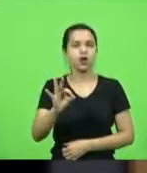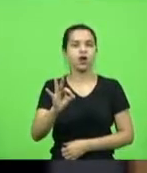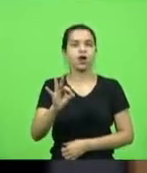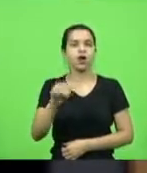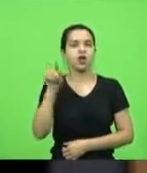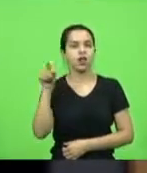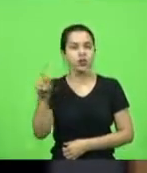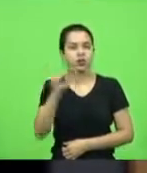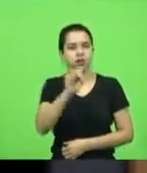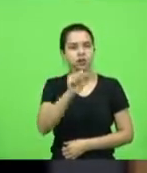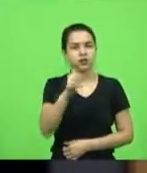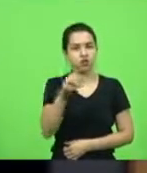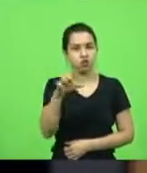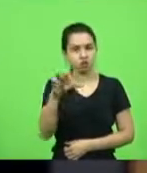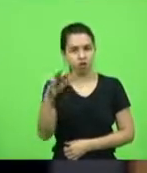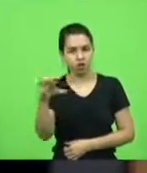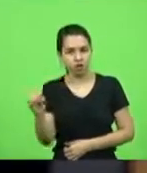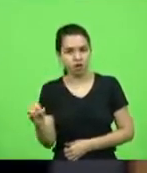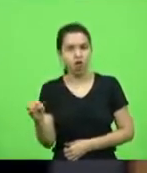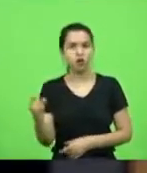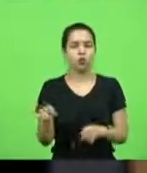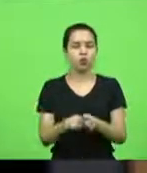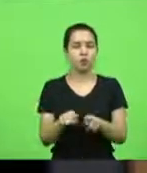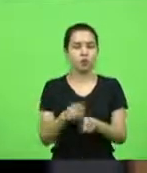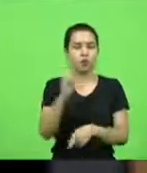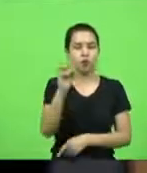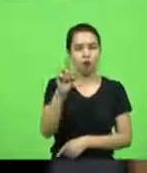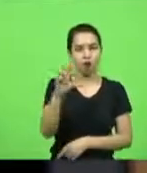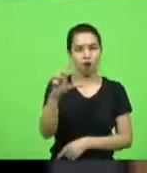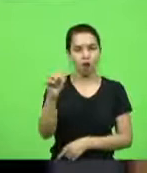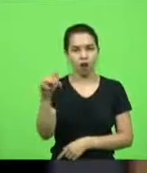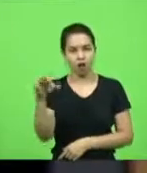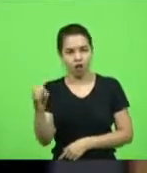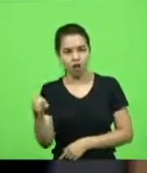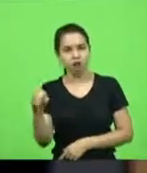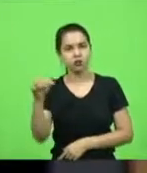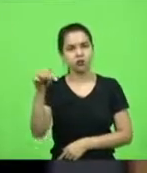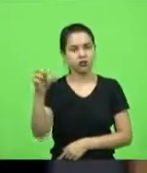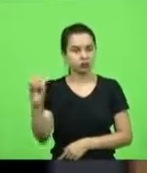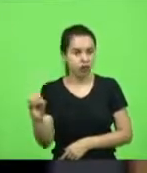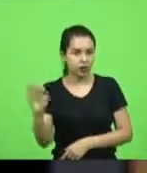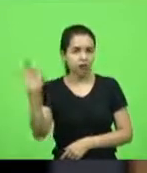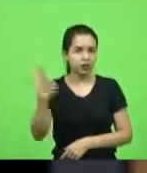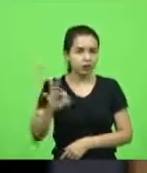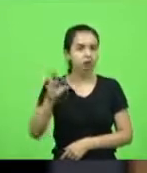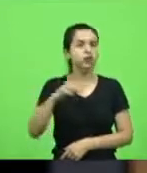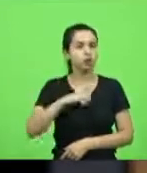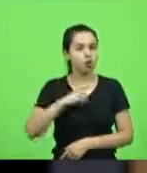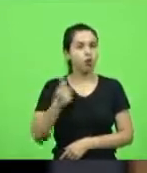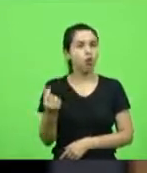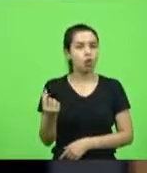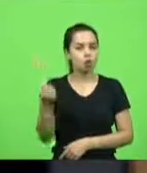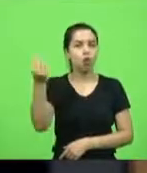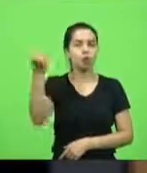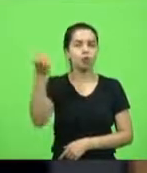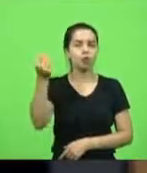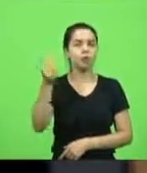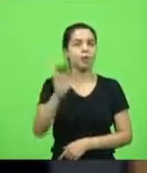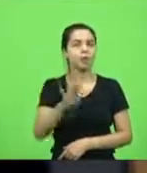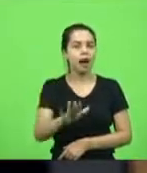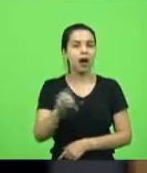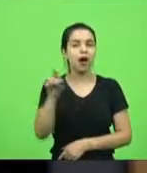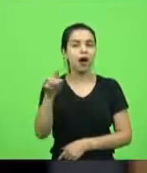é sessenta por cento e tem lucro e só que quando nós vamos discutir com a casan ela joga esta